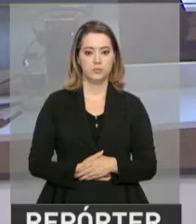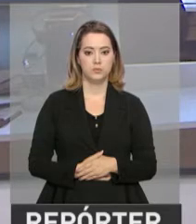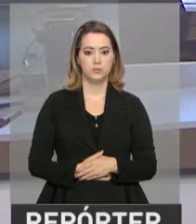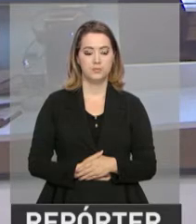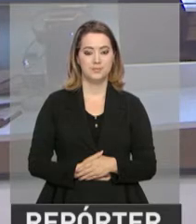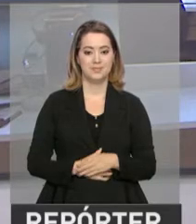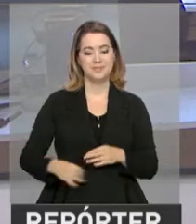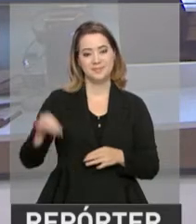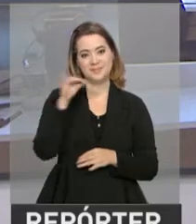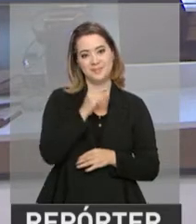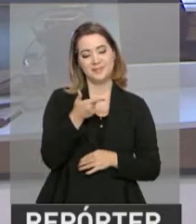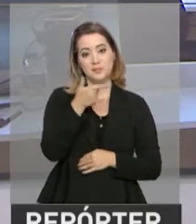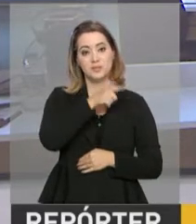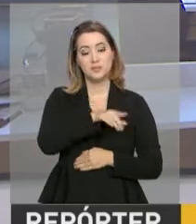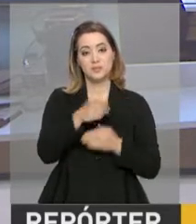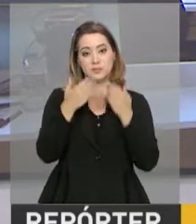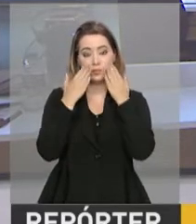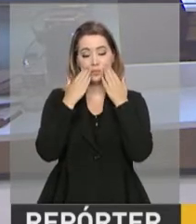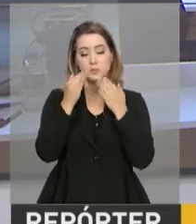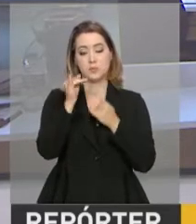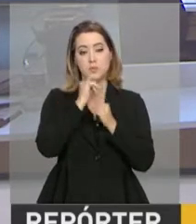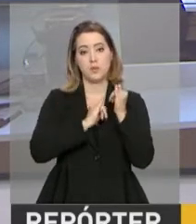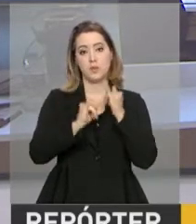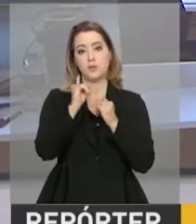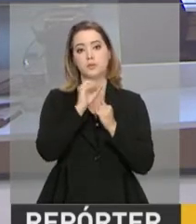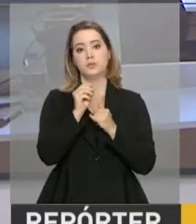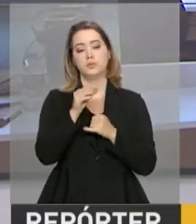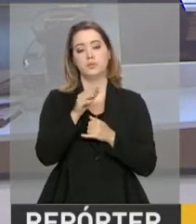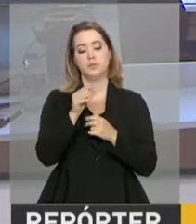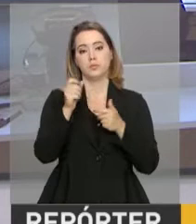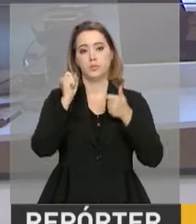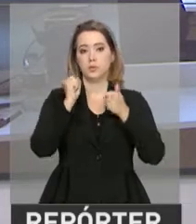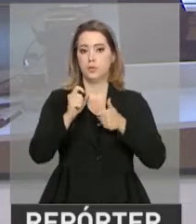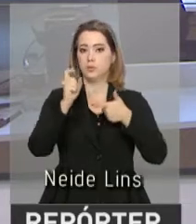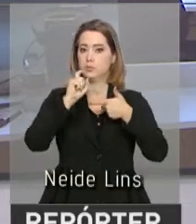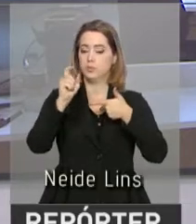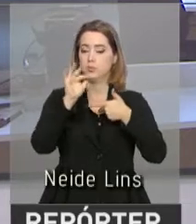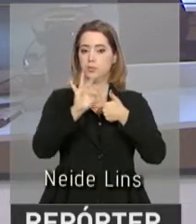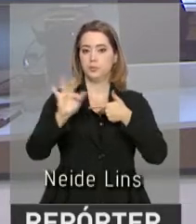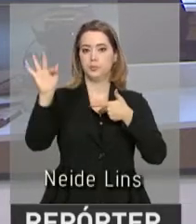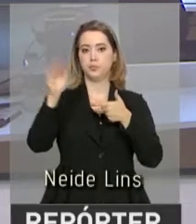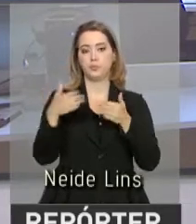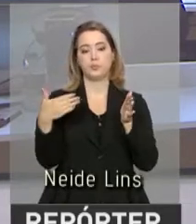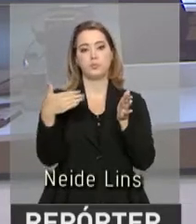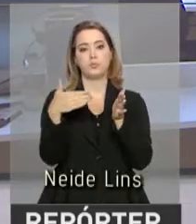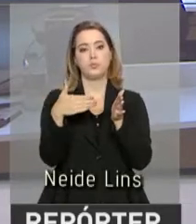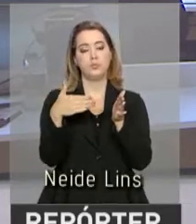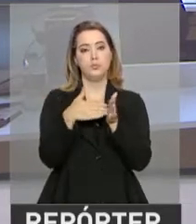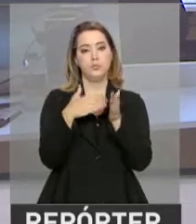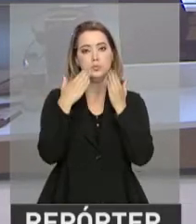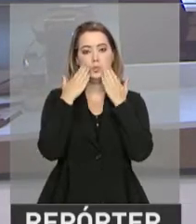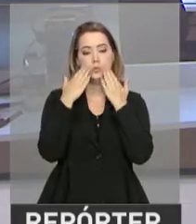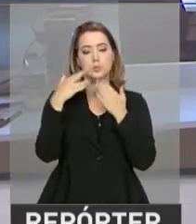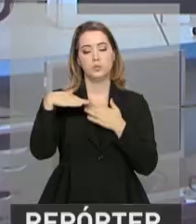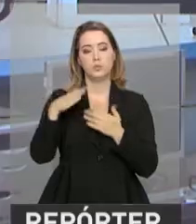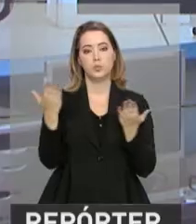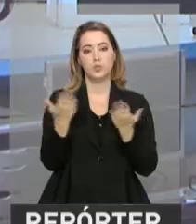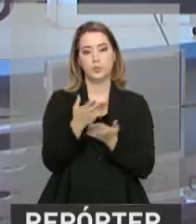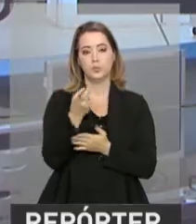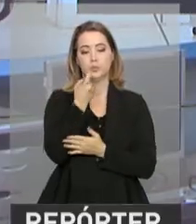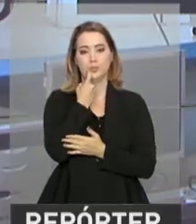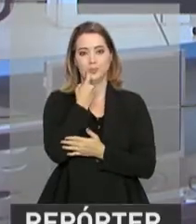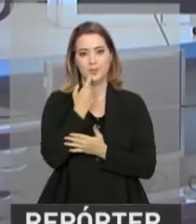lá estamos de volta com as notícias do poder executivo federal na última edição do repórter nbr desta sexta feira